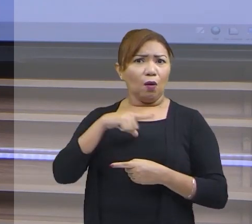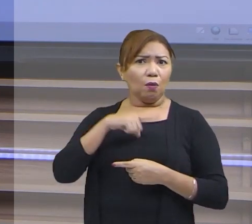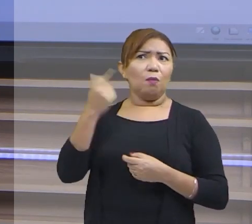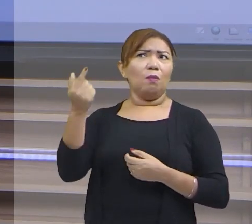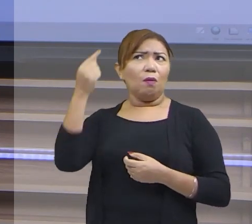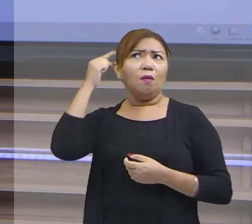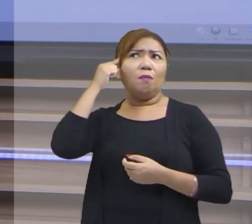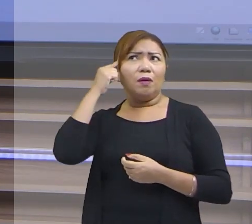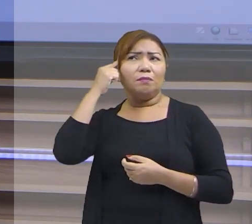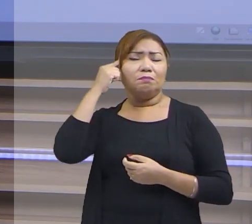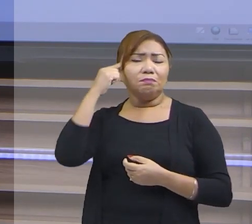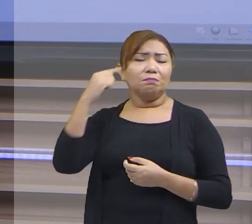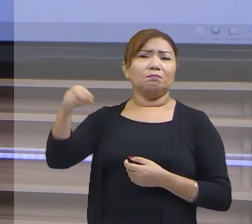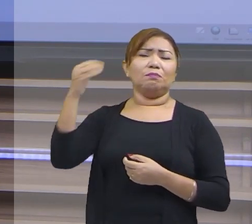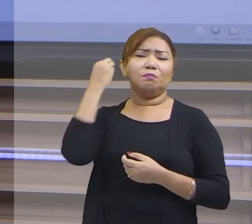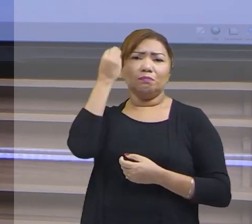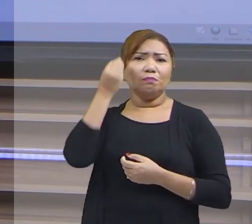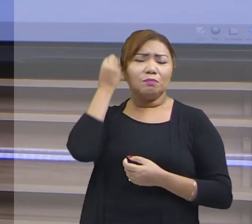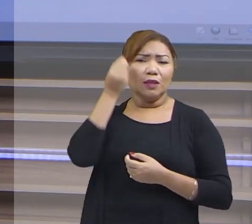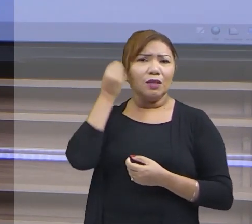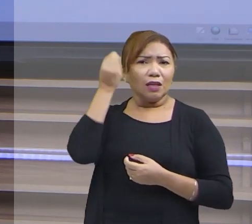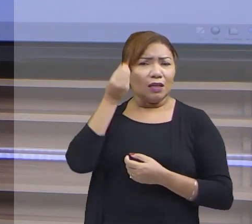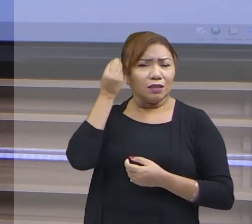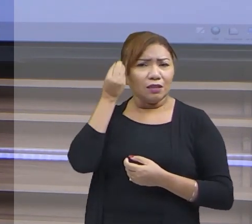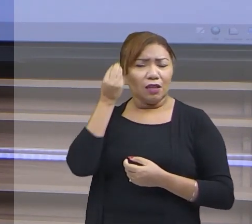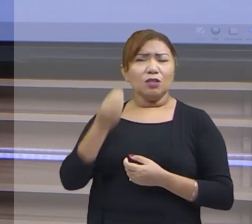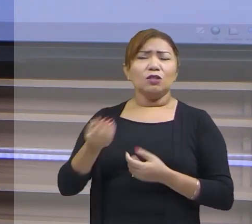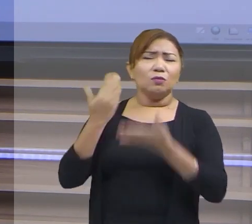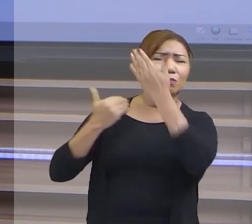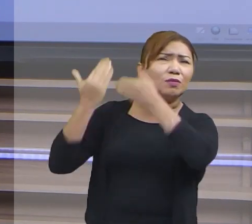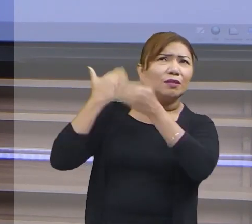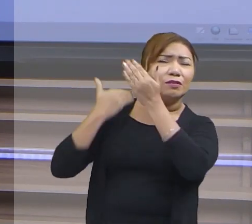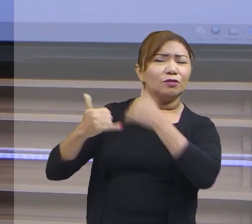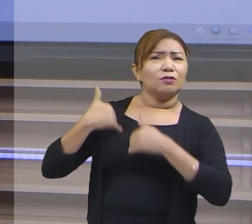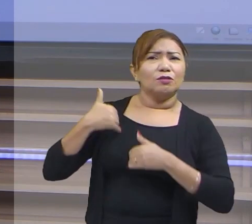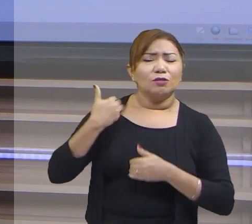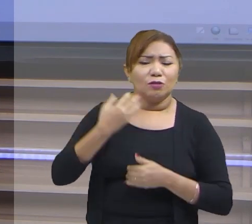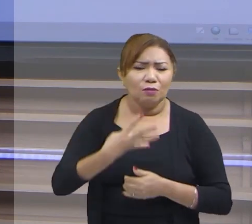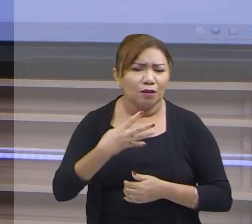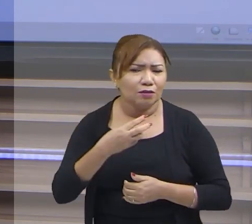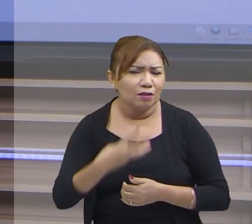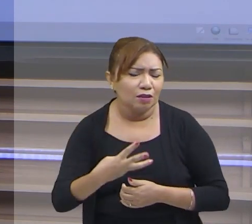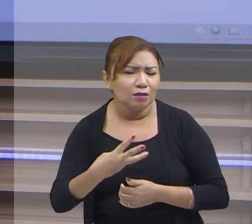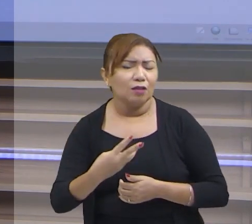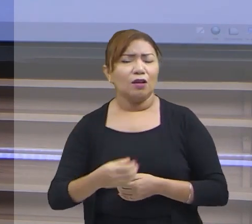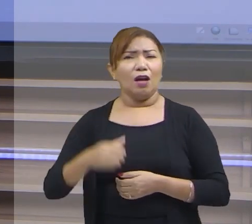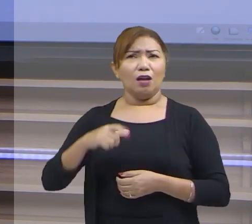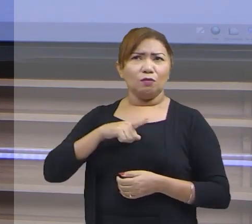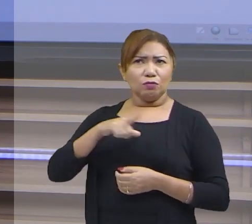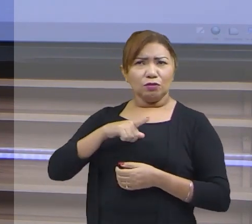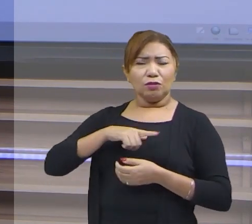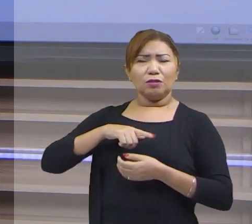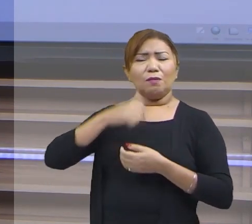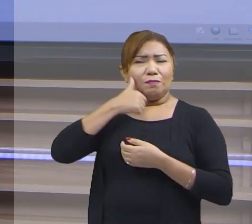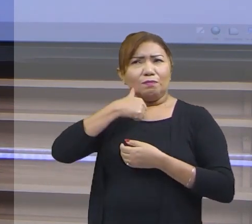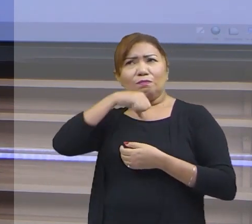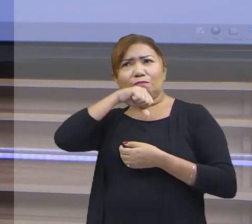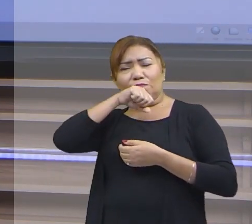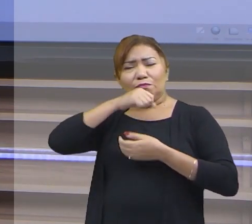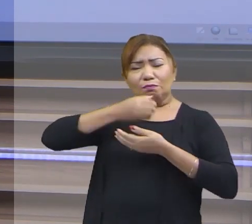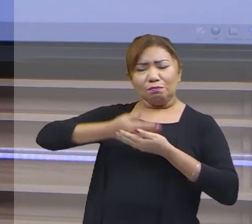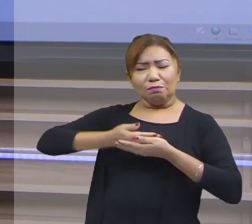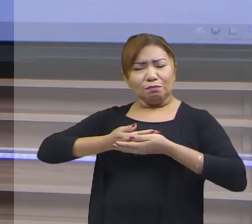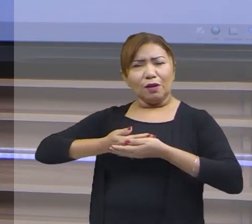minha mente é quando eu tinha 3, 4 anos de idade, a minha madrinha sentava numa cadeira de balanço e